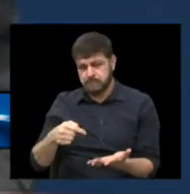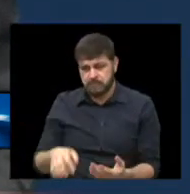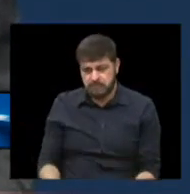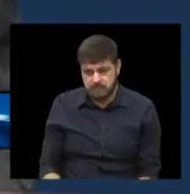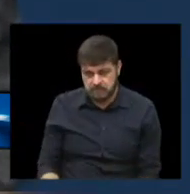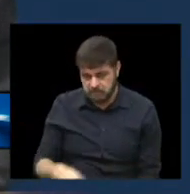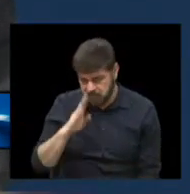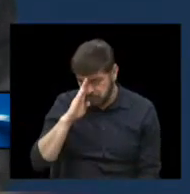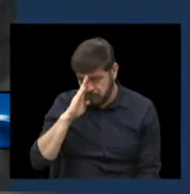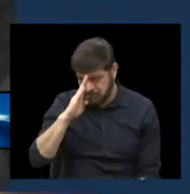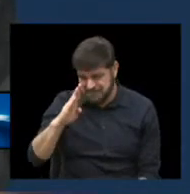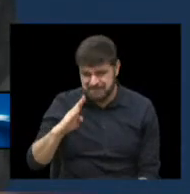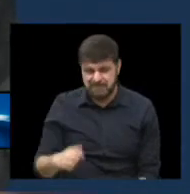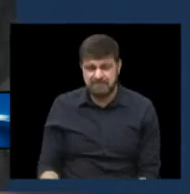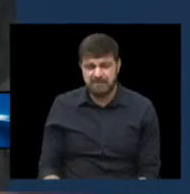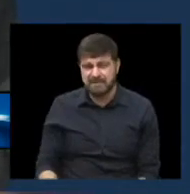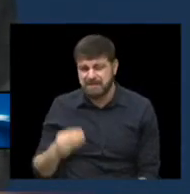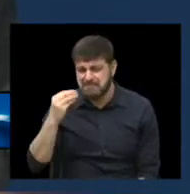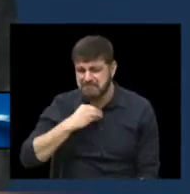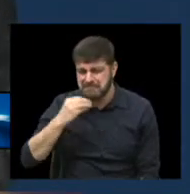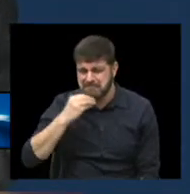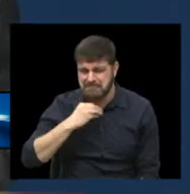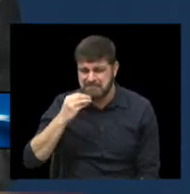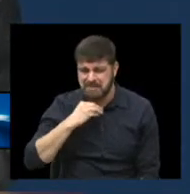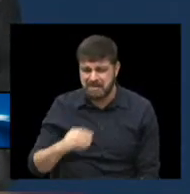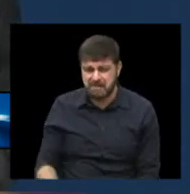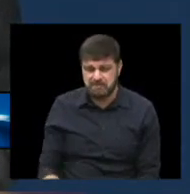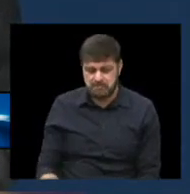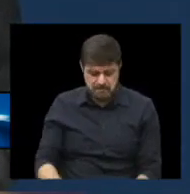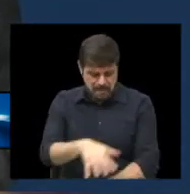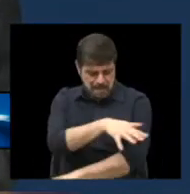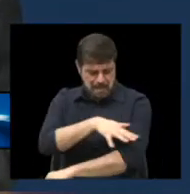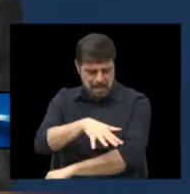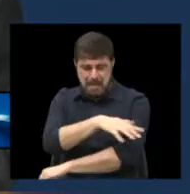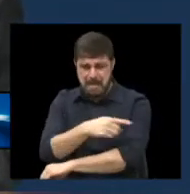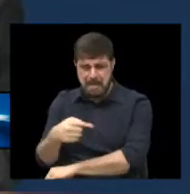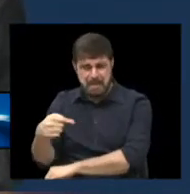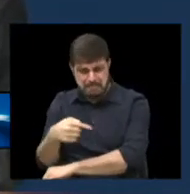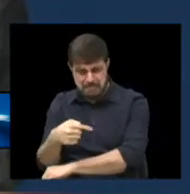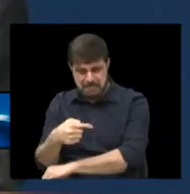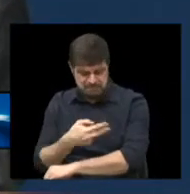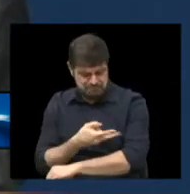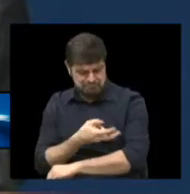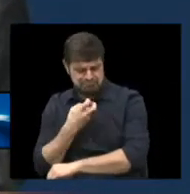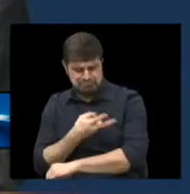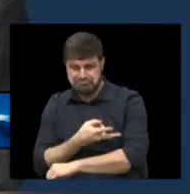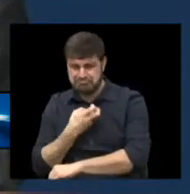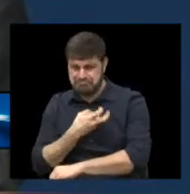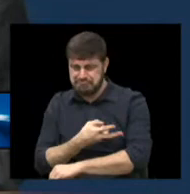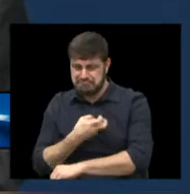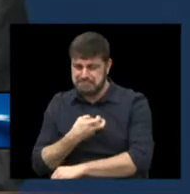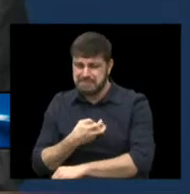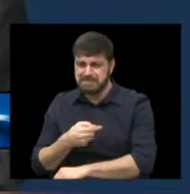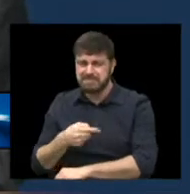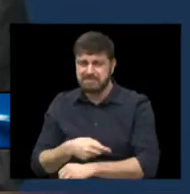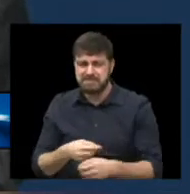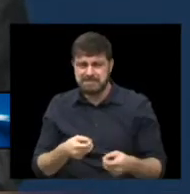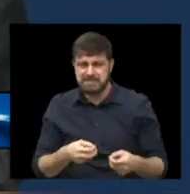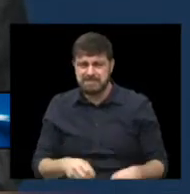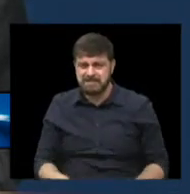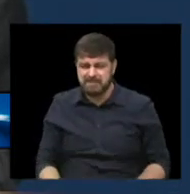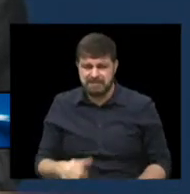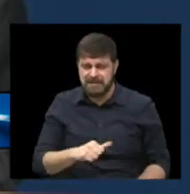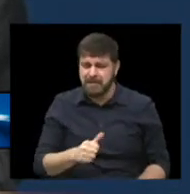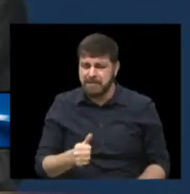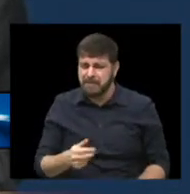sobretudo na precariedade em vários níveis na própria praça. O que se vê é uma agonia sem precedente daquele